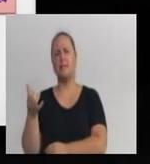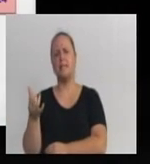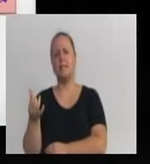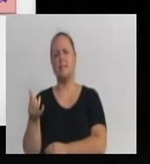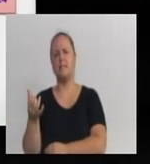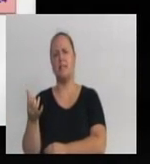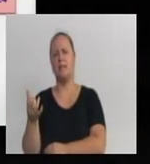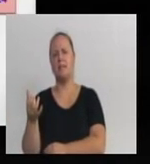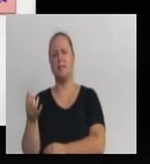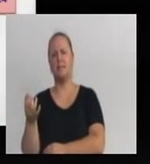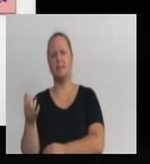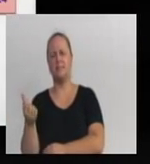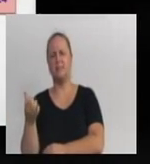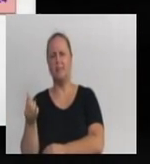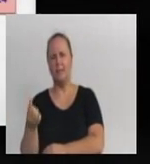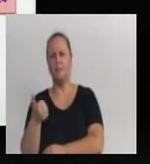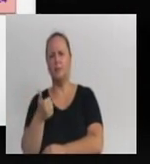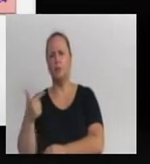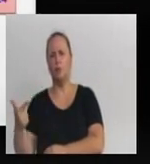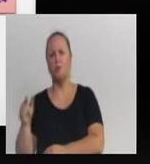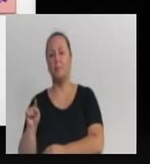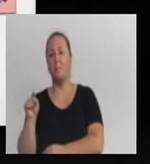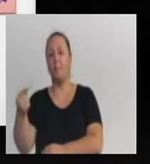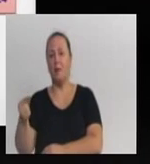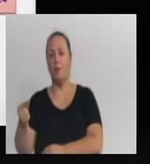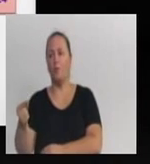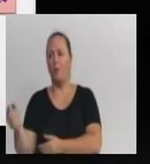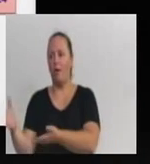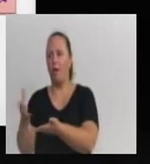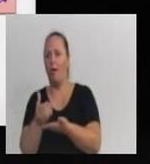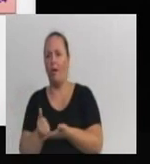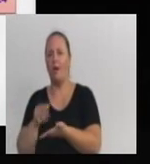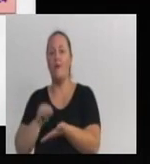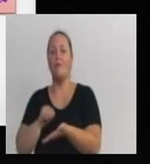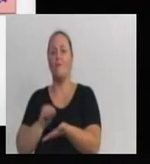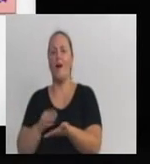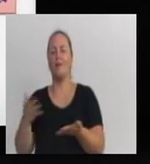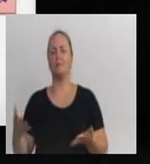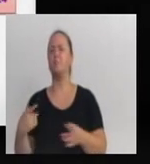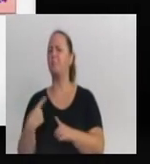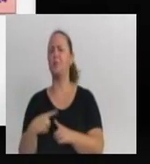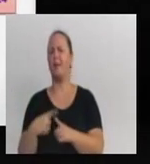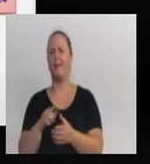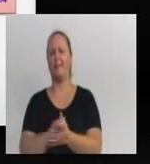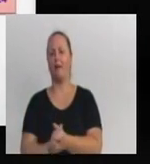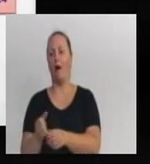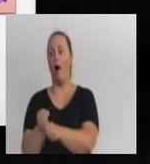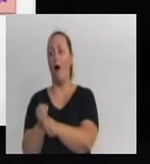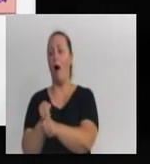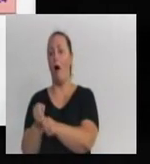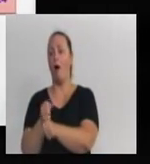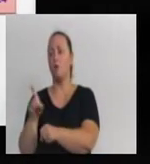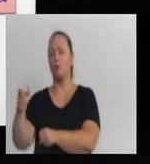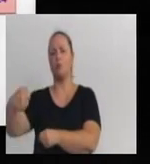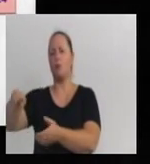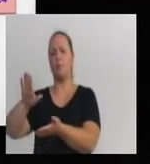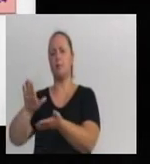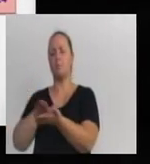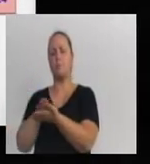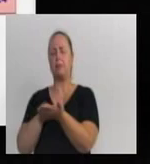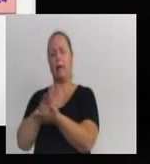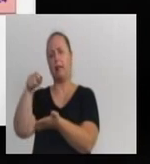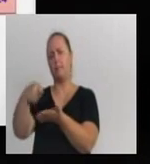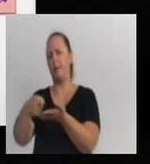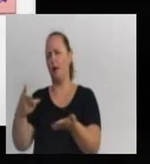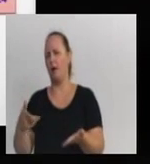R$ 612 mil, ela vai deixar de recolher aos cofres públicos do município de Blumenau até 2025. Pouca coisa, né? Mas